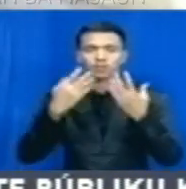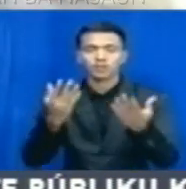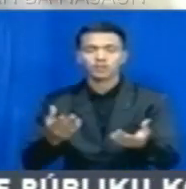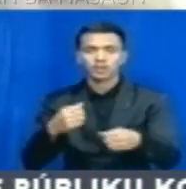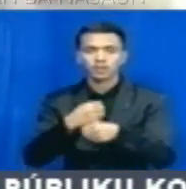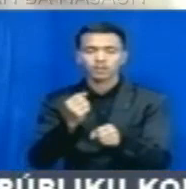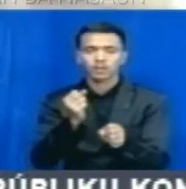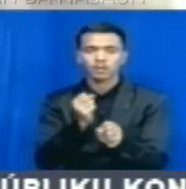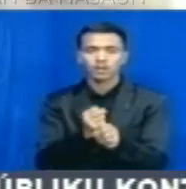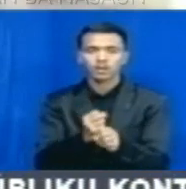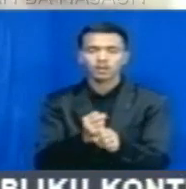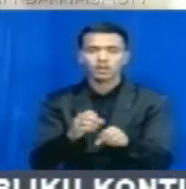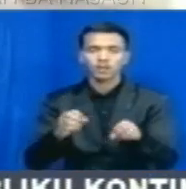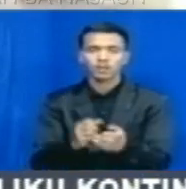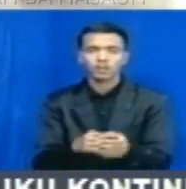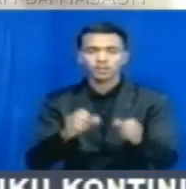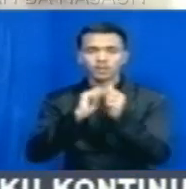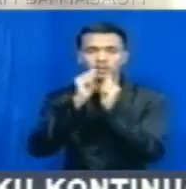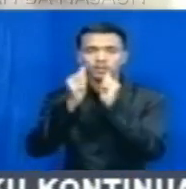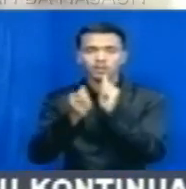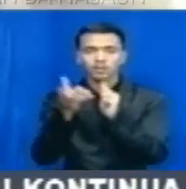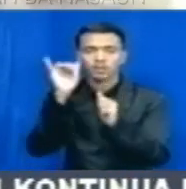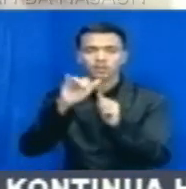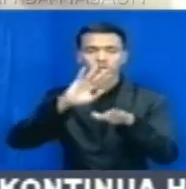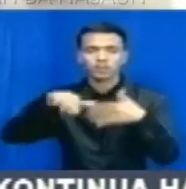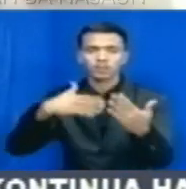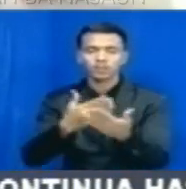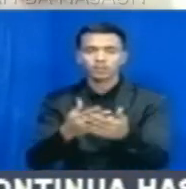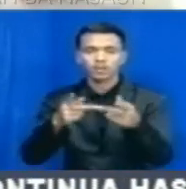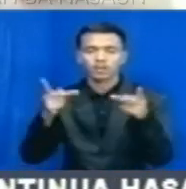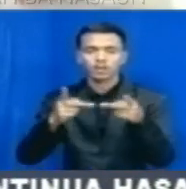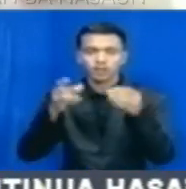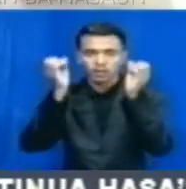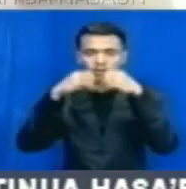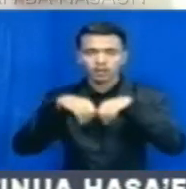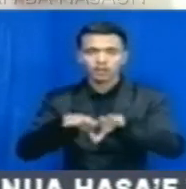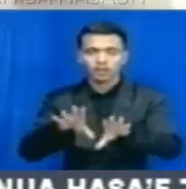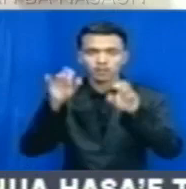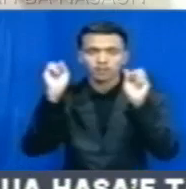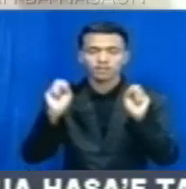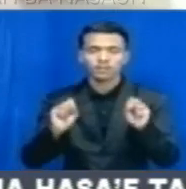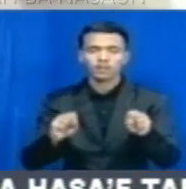mobiliza organiza pescador sirotuto e a área passinian bele